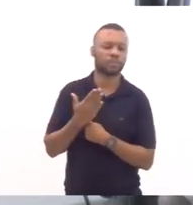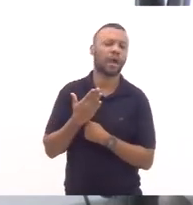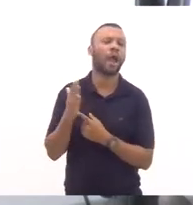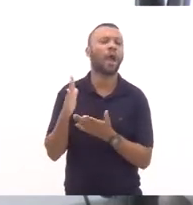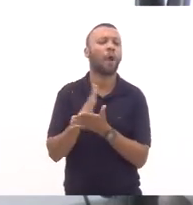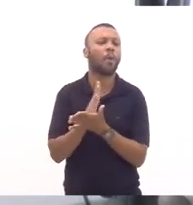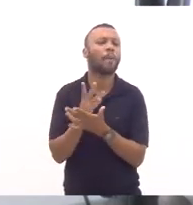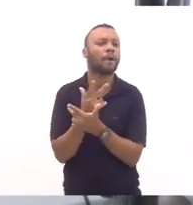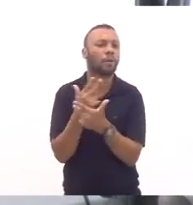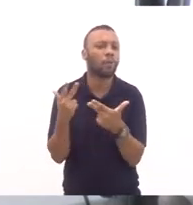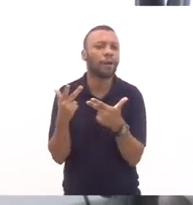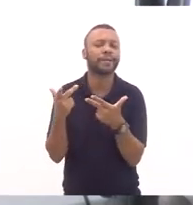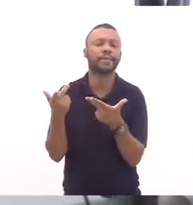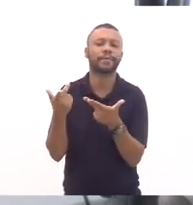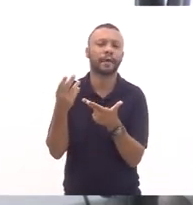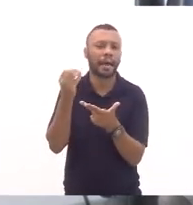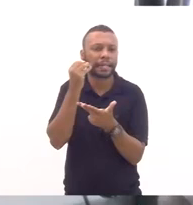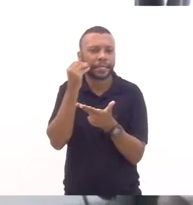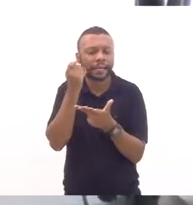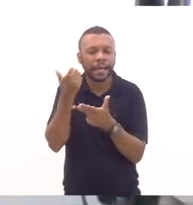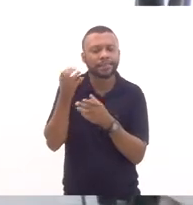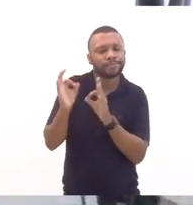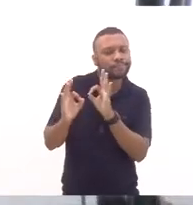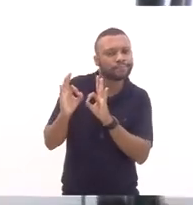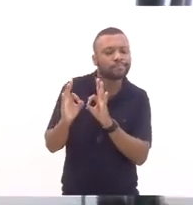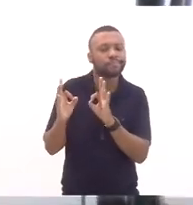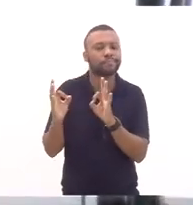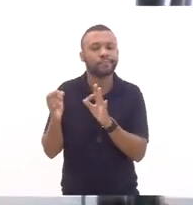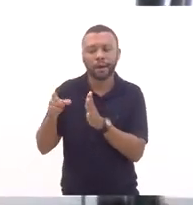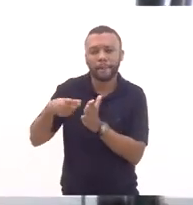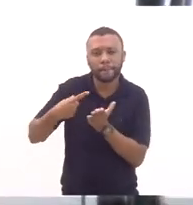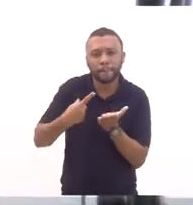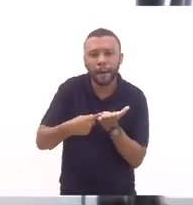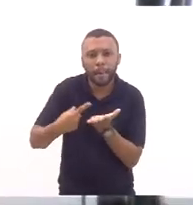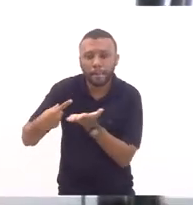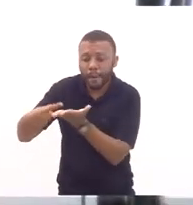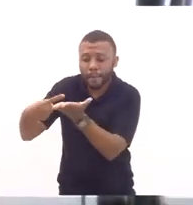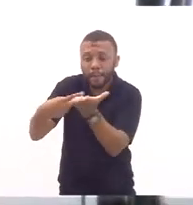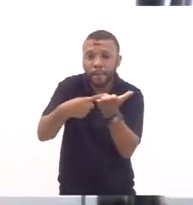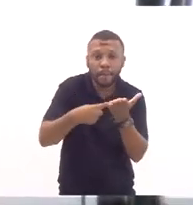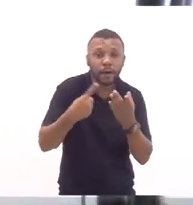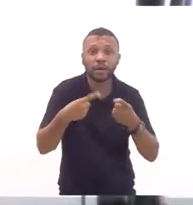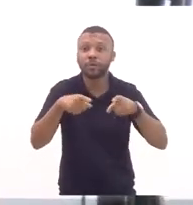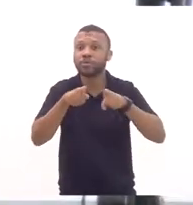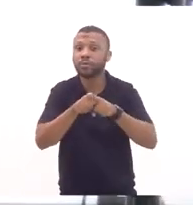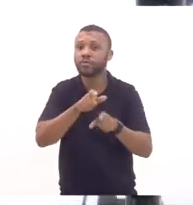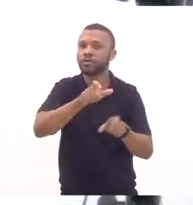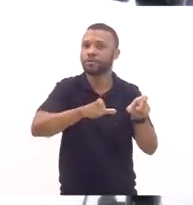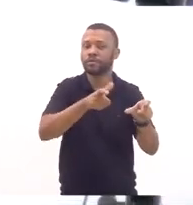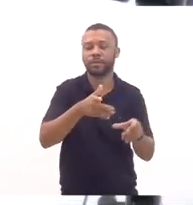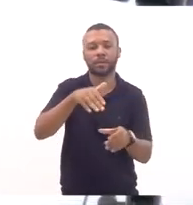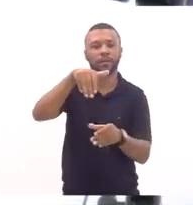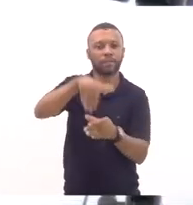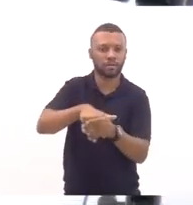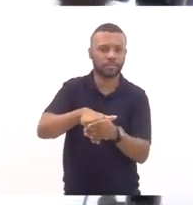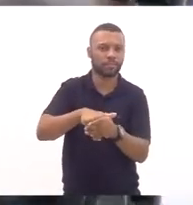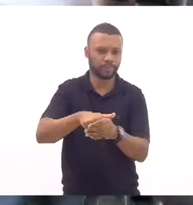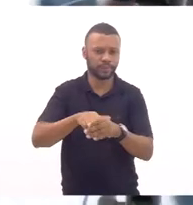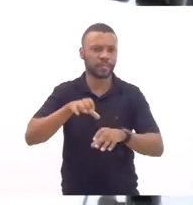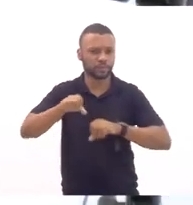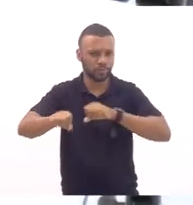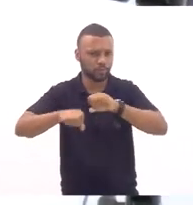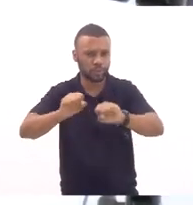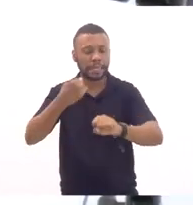para poder ficar bonitinho aí, né, junto com os eleitores, né, na procura dele aí